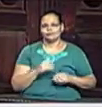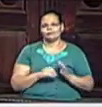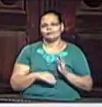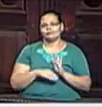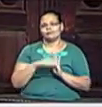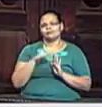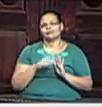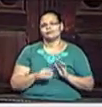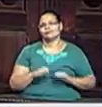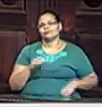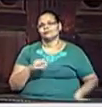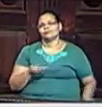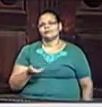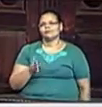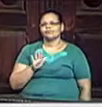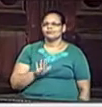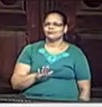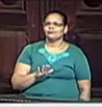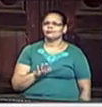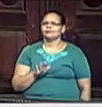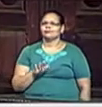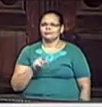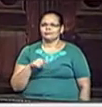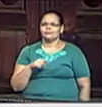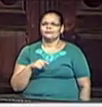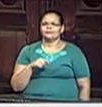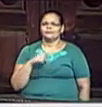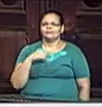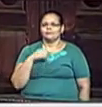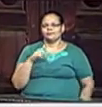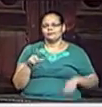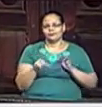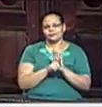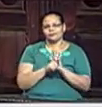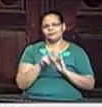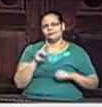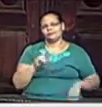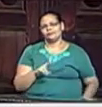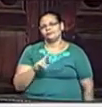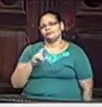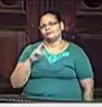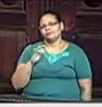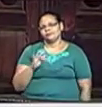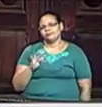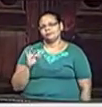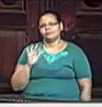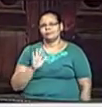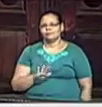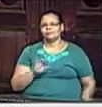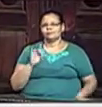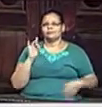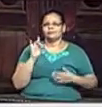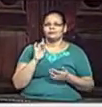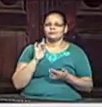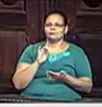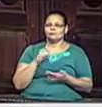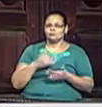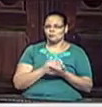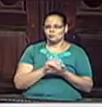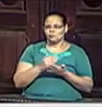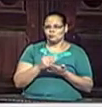Aí alguns vão dizer, mas esse preceito é da LRF. Mas a origem dele é as